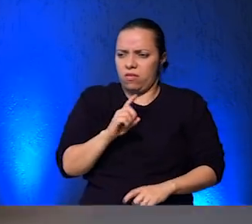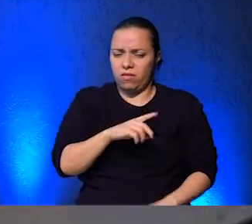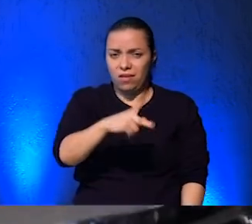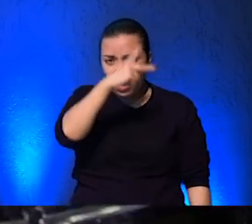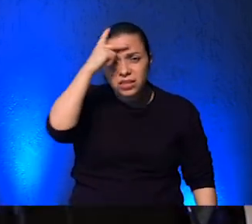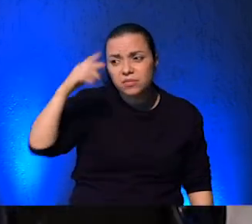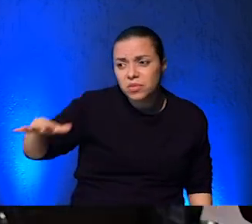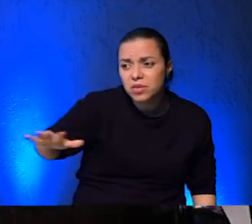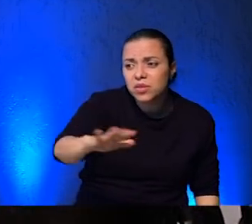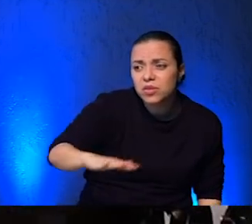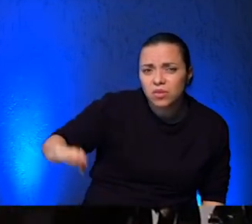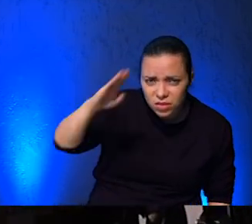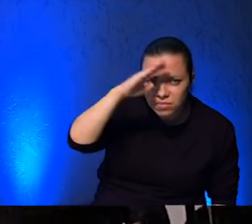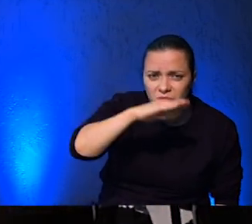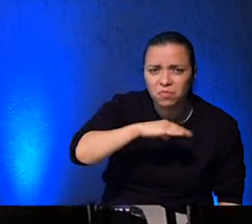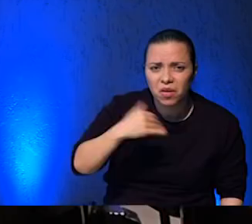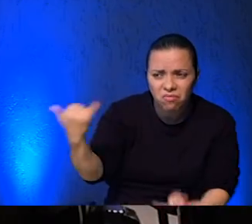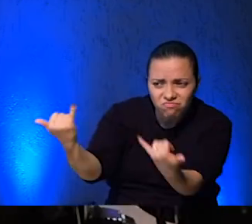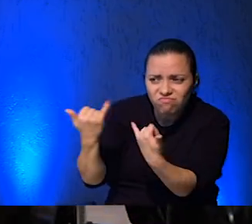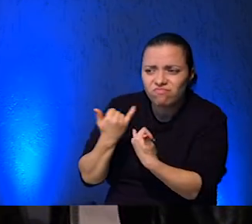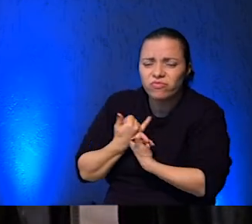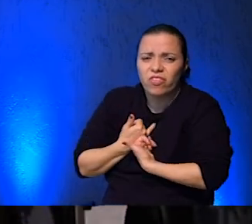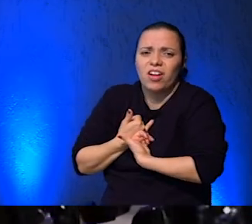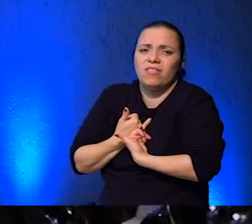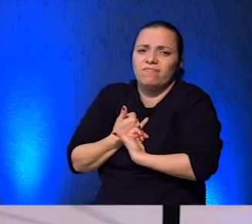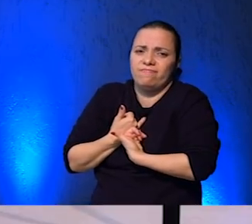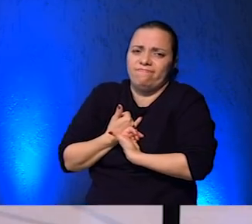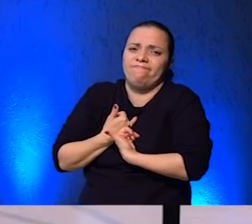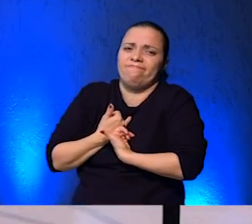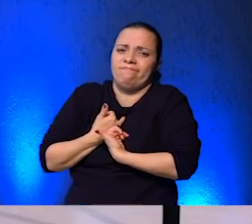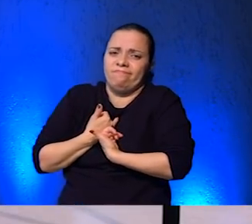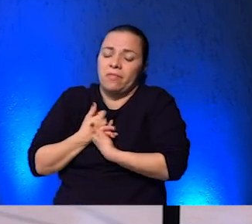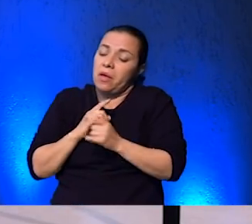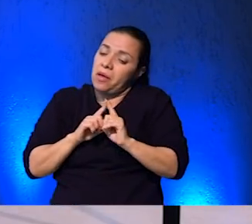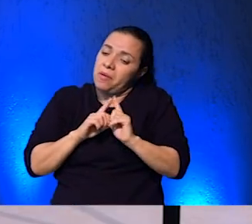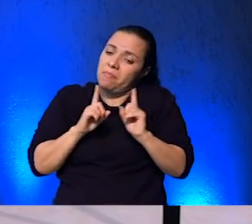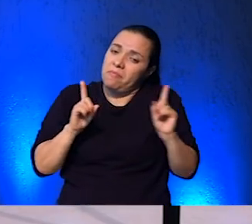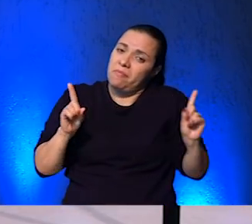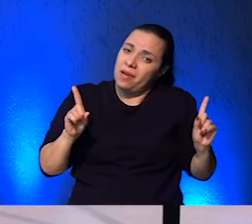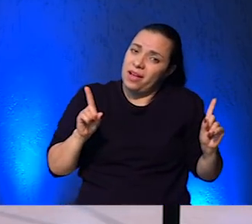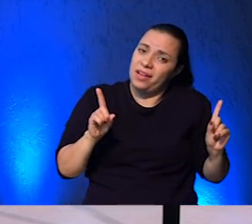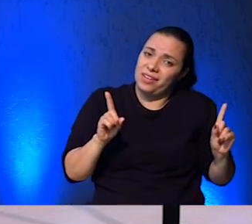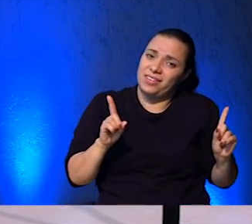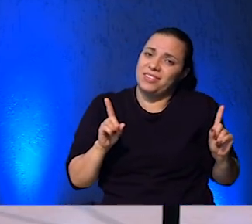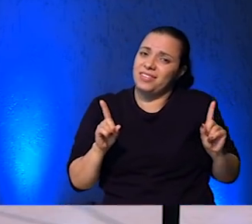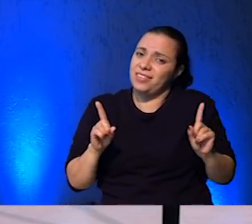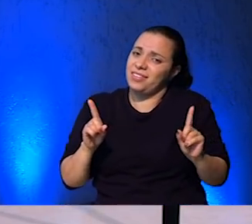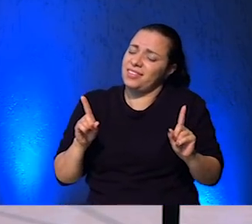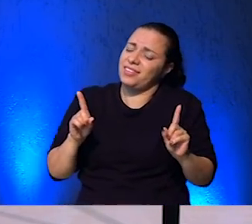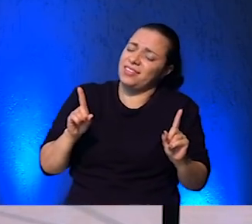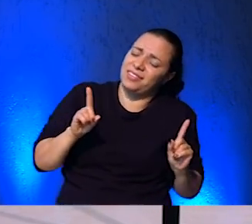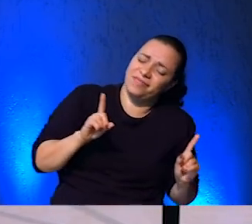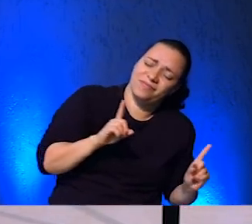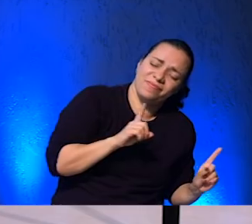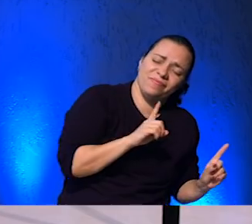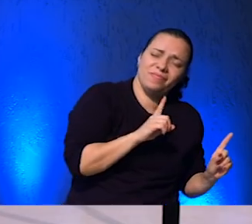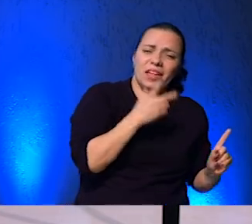o e diz que não